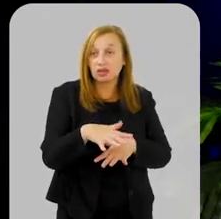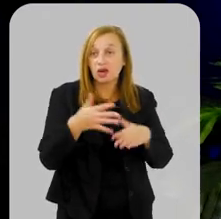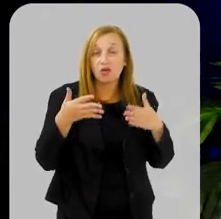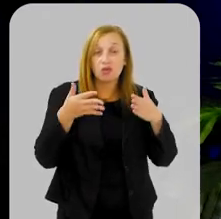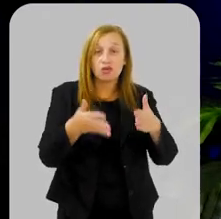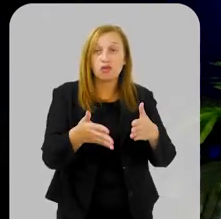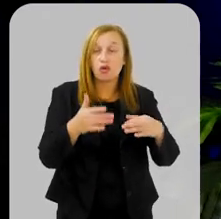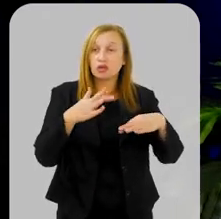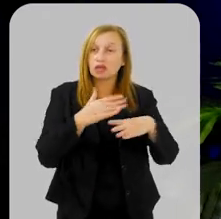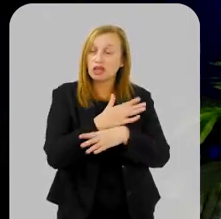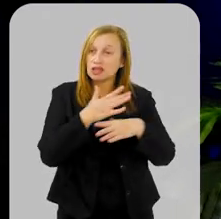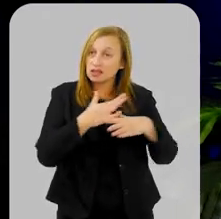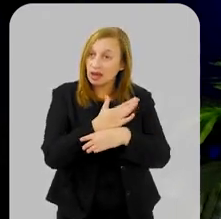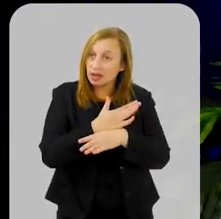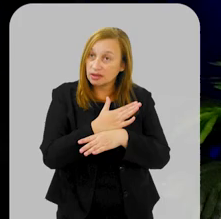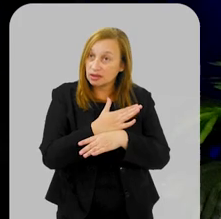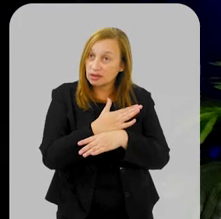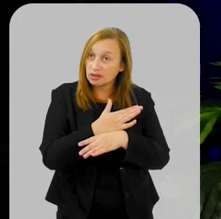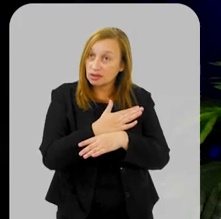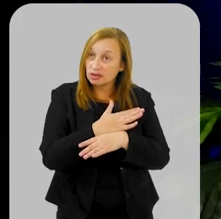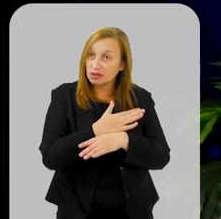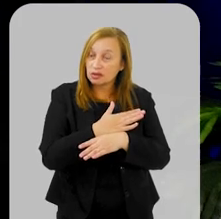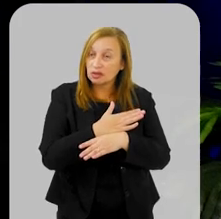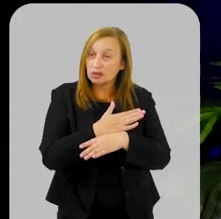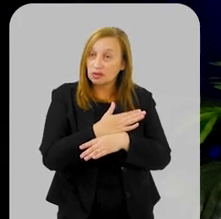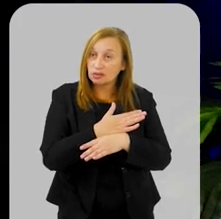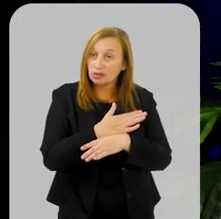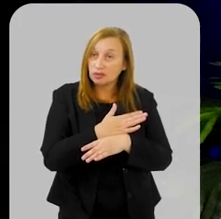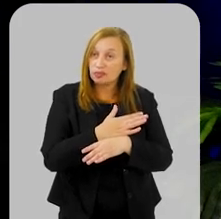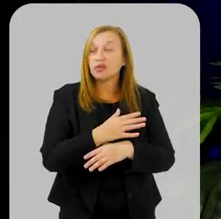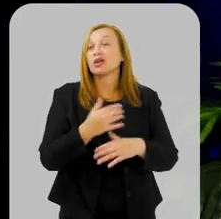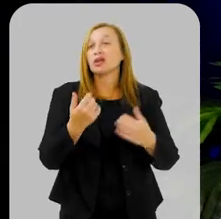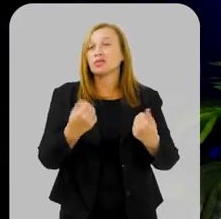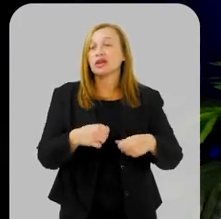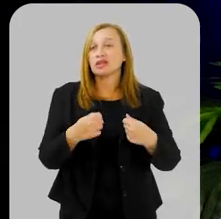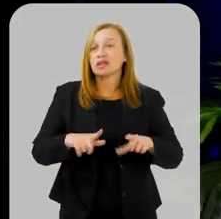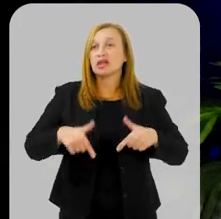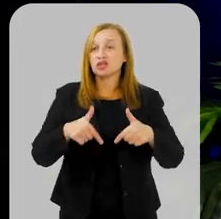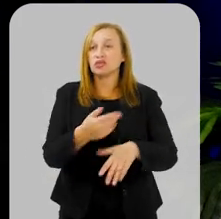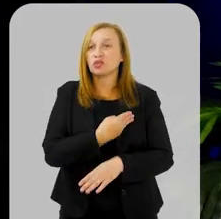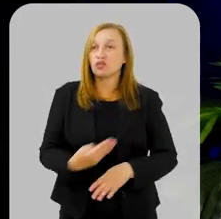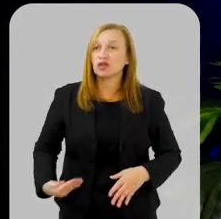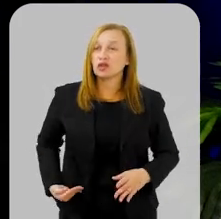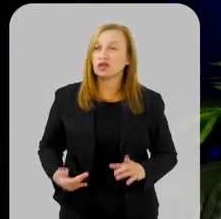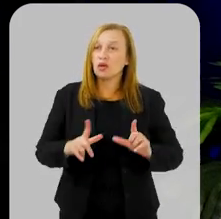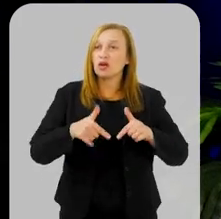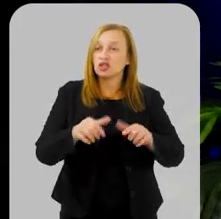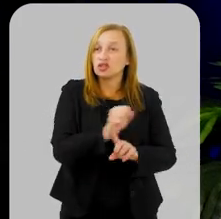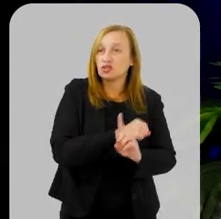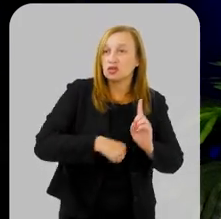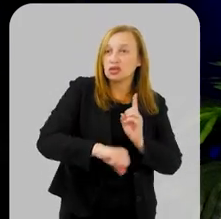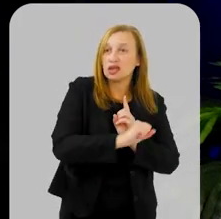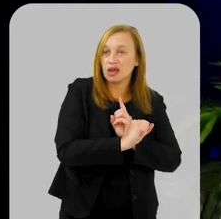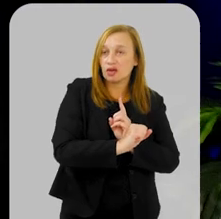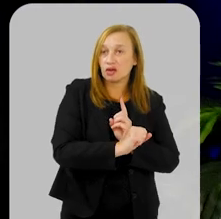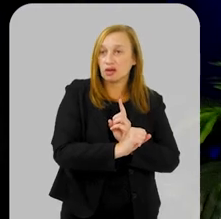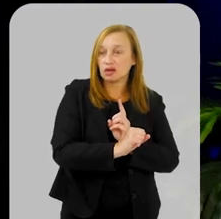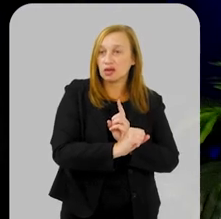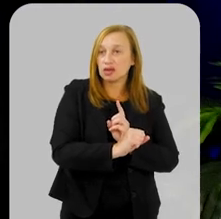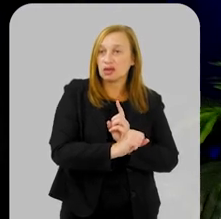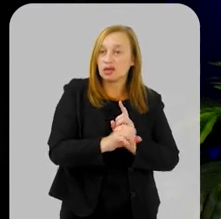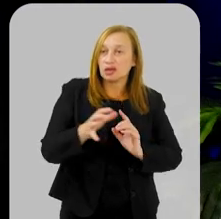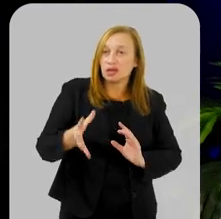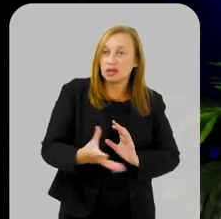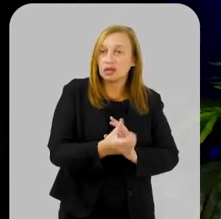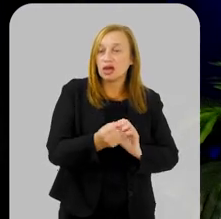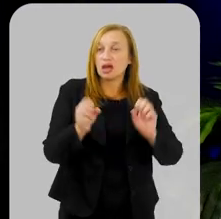da nossa cidade. E uma das funções que deve ter os governos é a função social, de